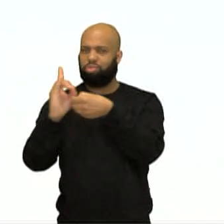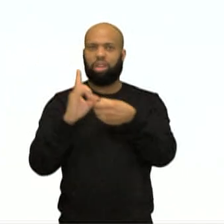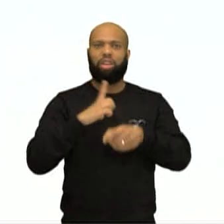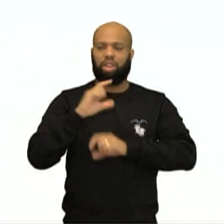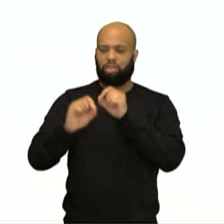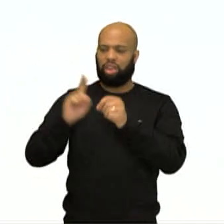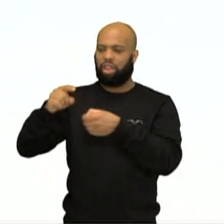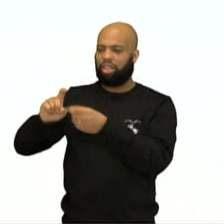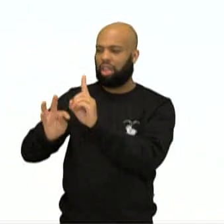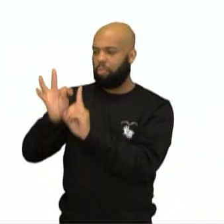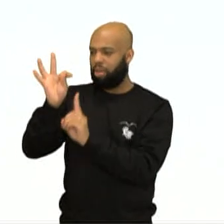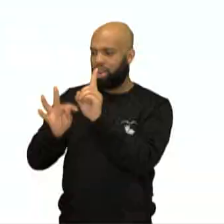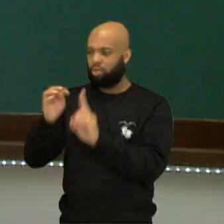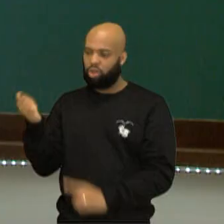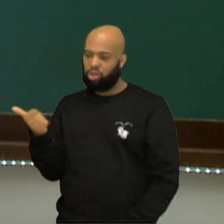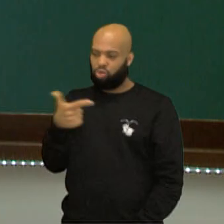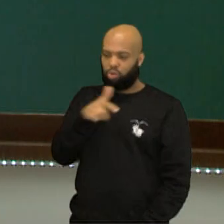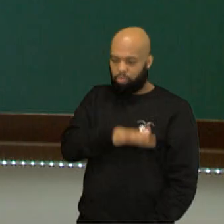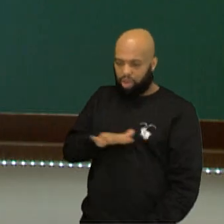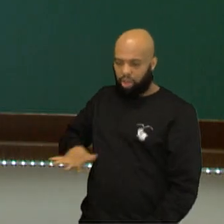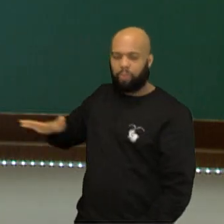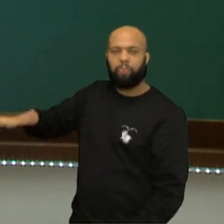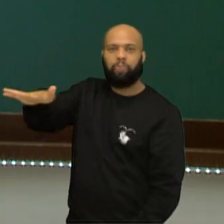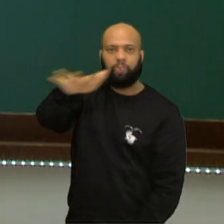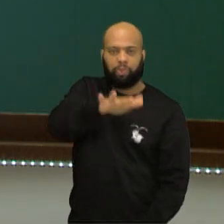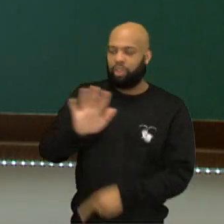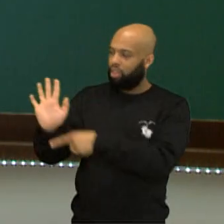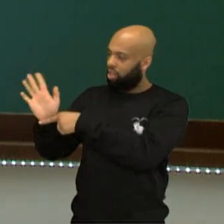temperaturas mais elevadas do que o seu